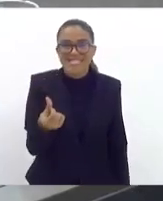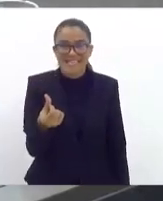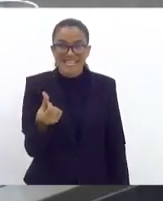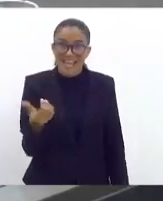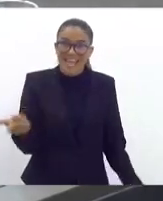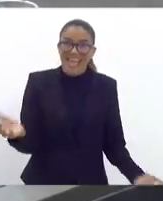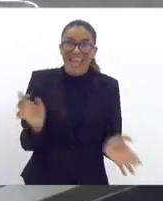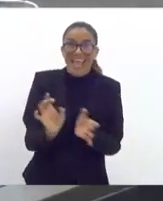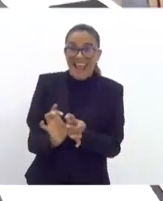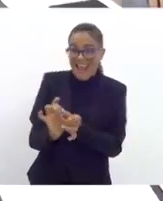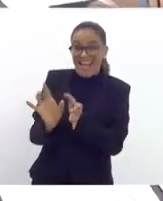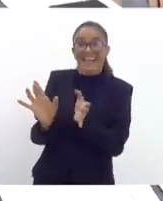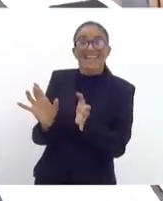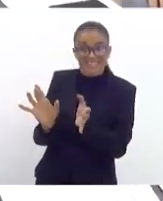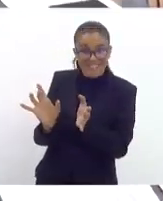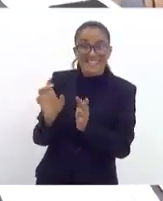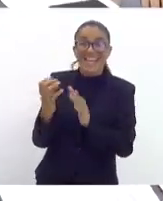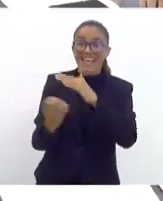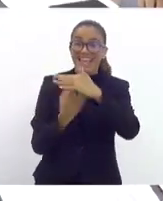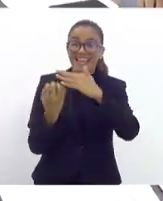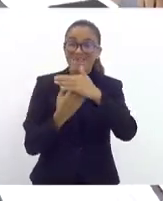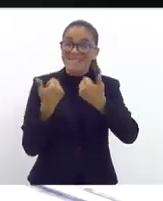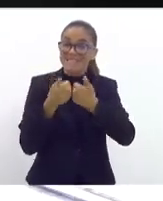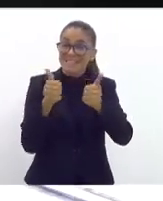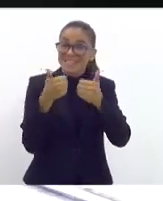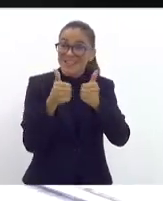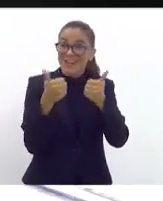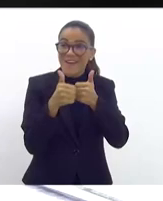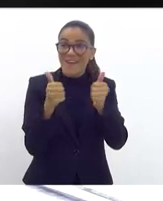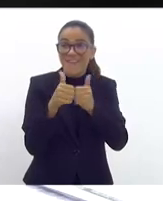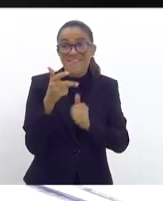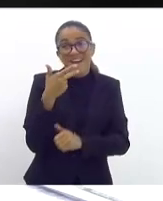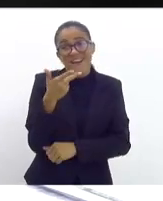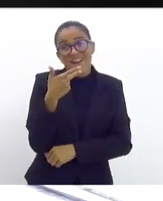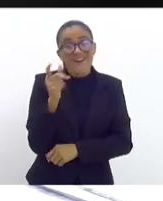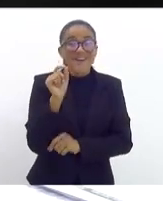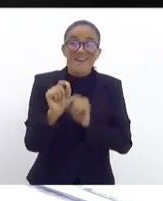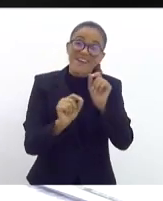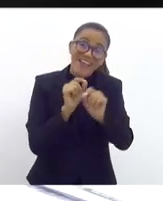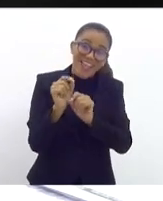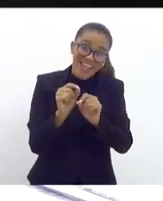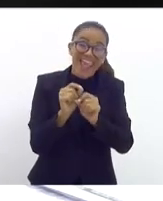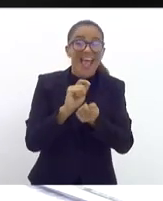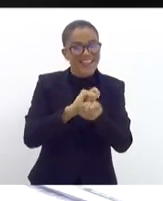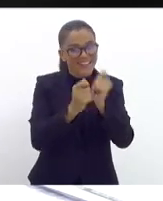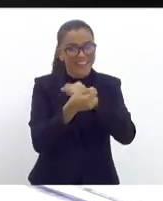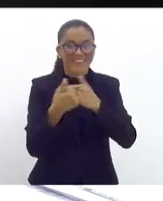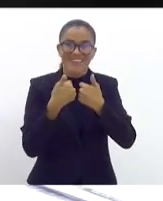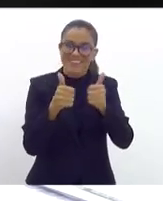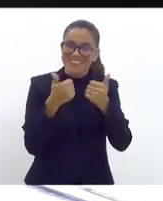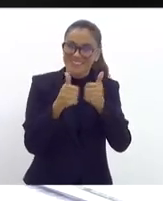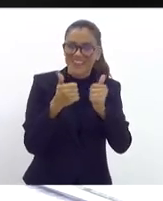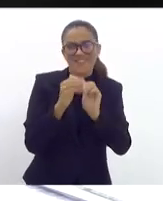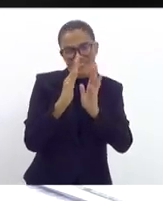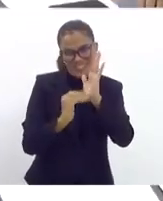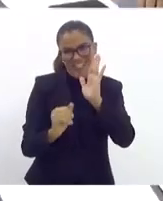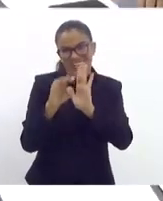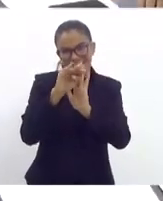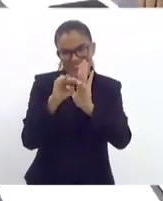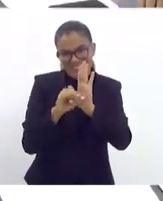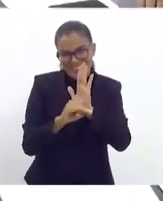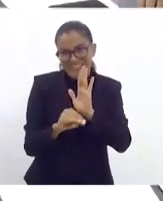autorizou as empresas de ônibus fazendo aquilo que eles sempre puderam fazer e não fizeram né bem vou tirar